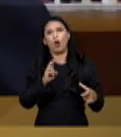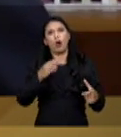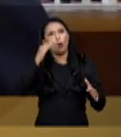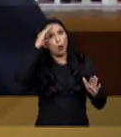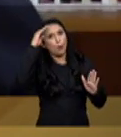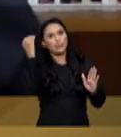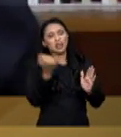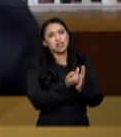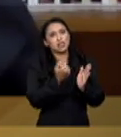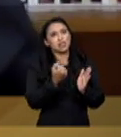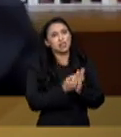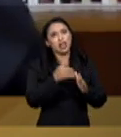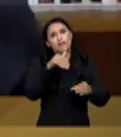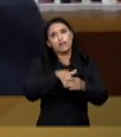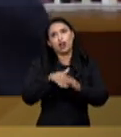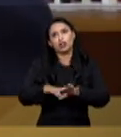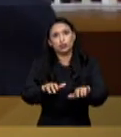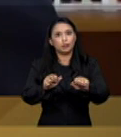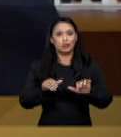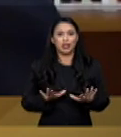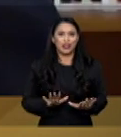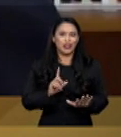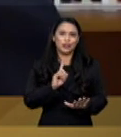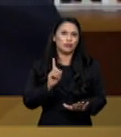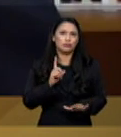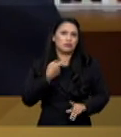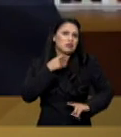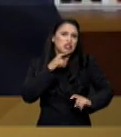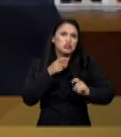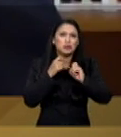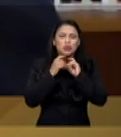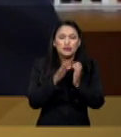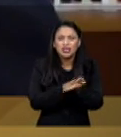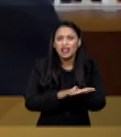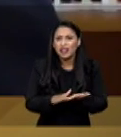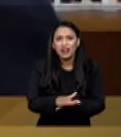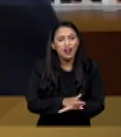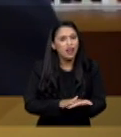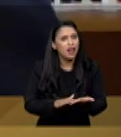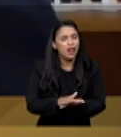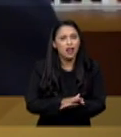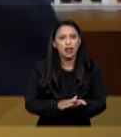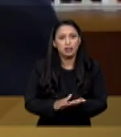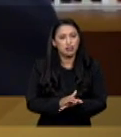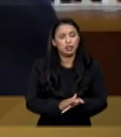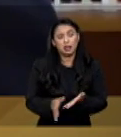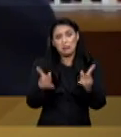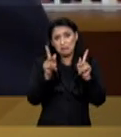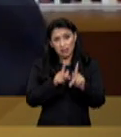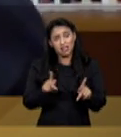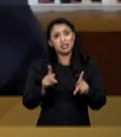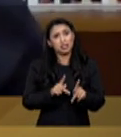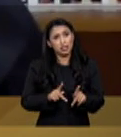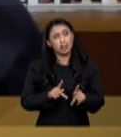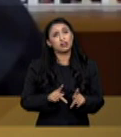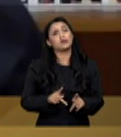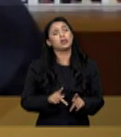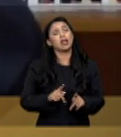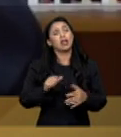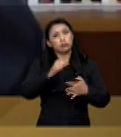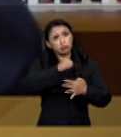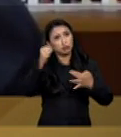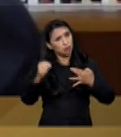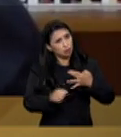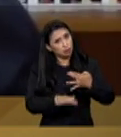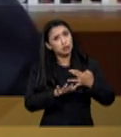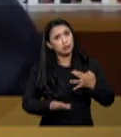ao plenário. Portanto, presidente, tampouco há dúvida acerca da pacífica e reiterada